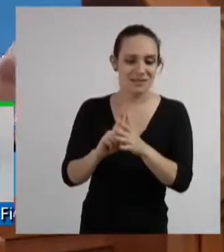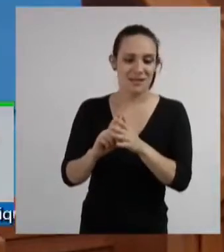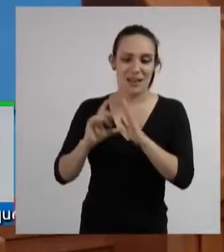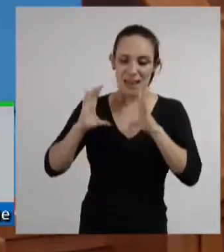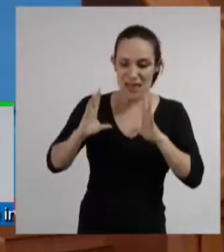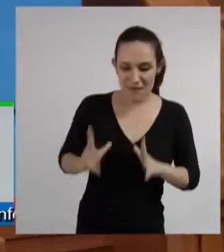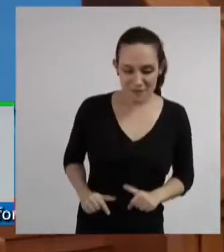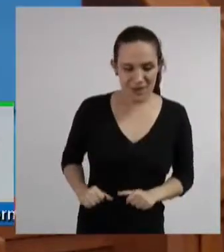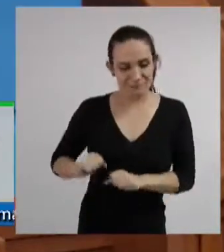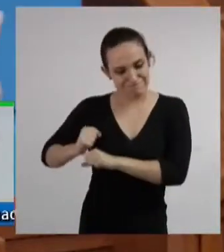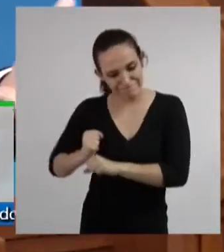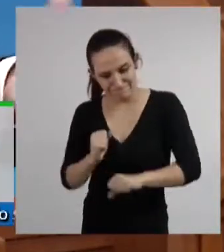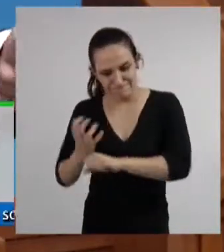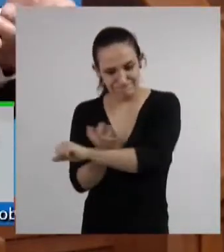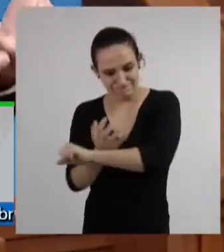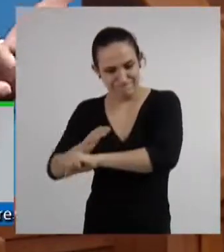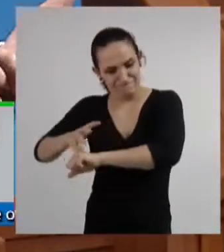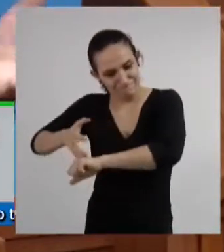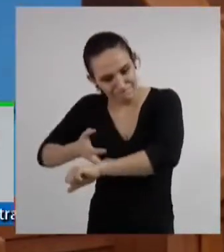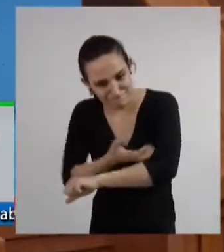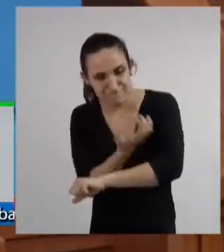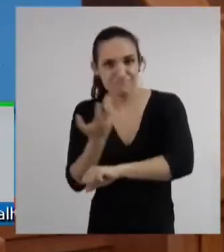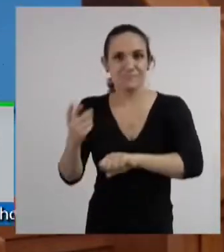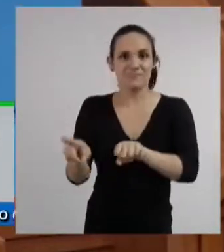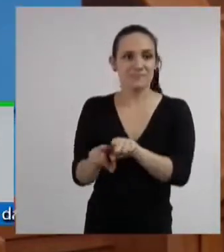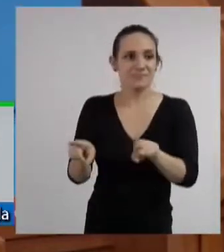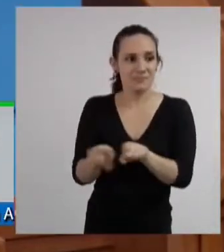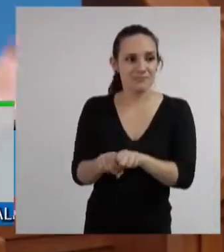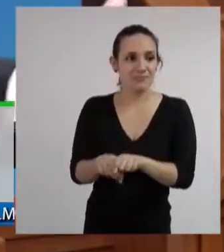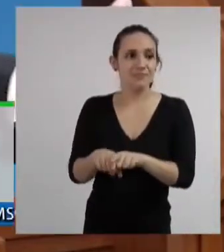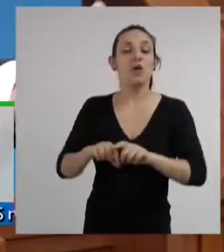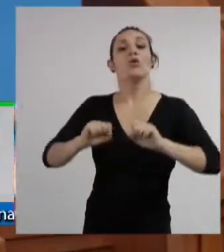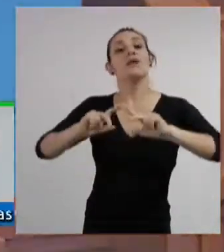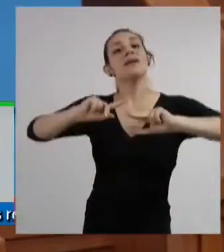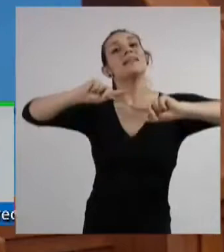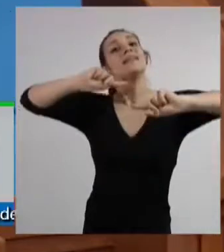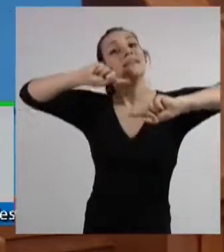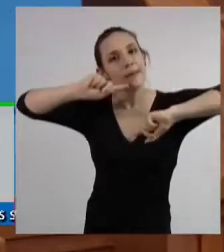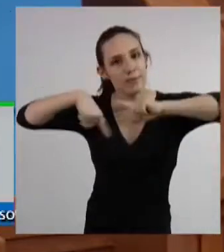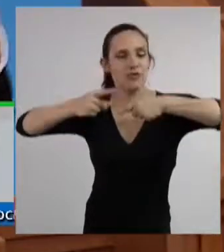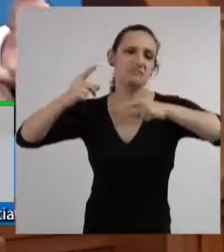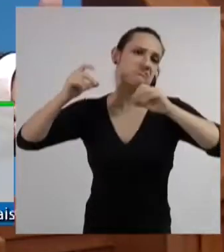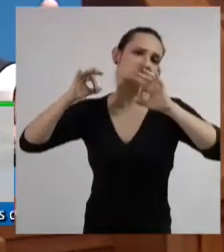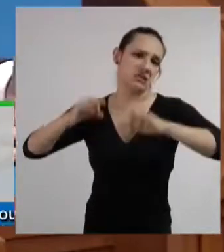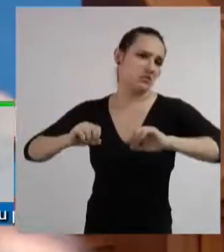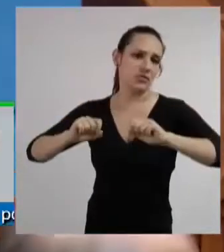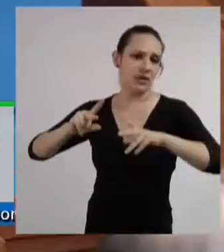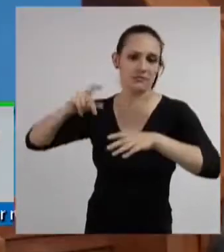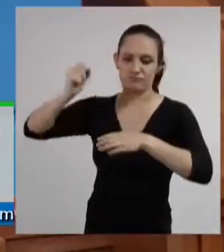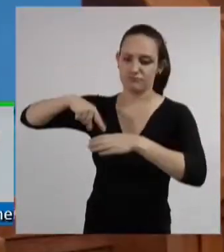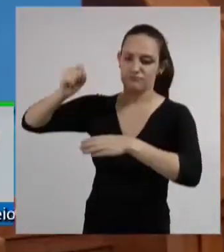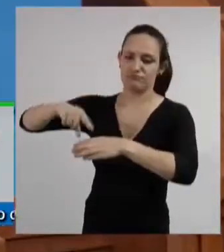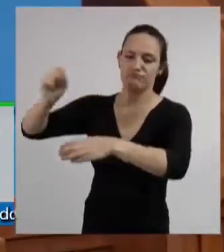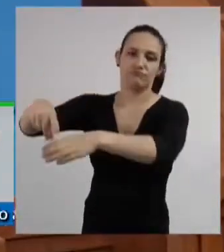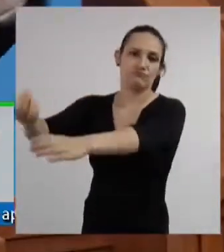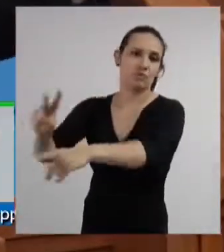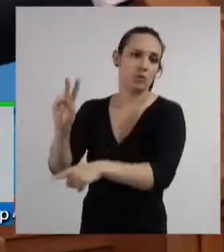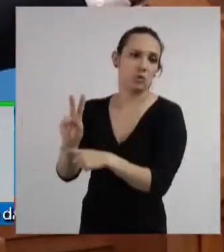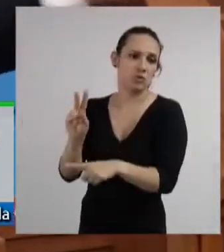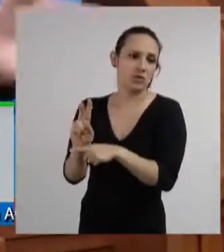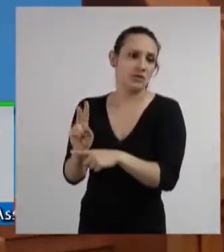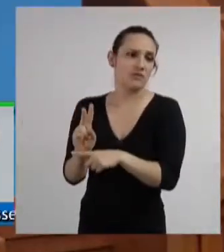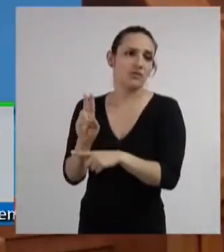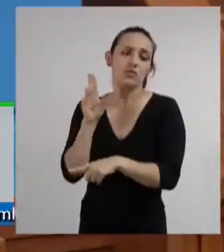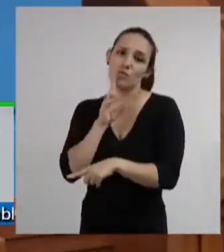você fazer as leiras e sem você fazer a primeira gradagem. Depois o plantio é direto. Quando o plantio é direto, a conservação do solo